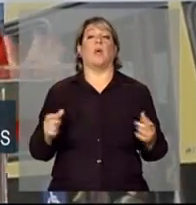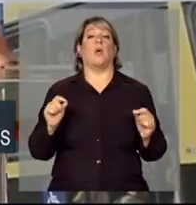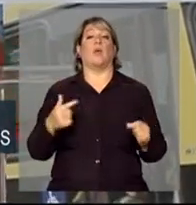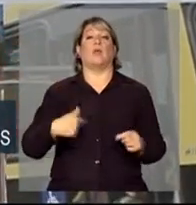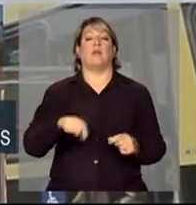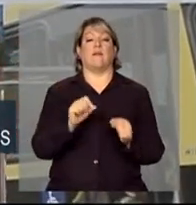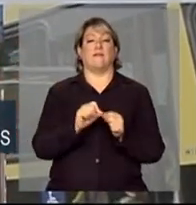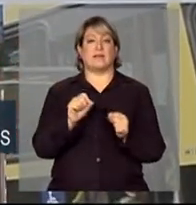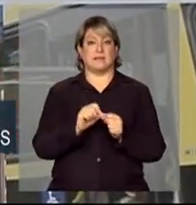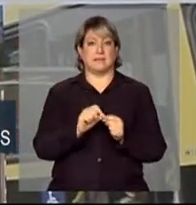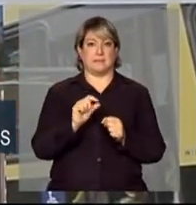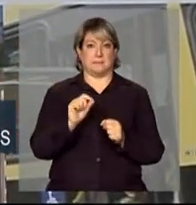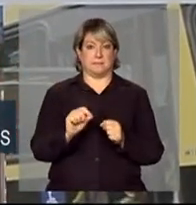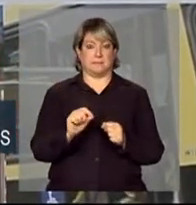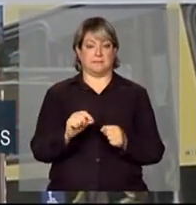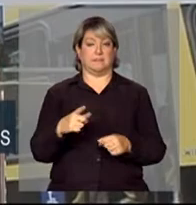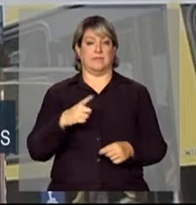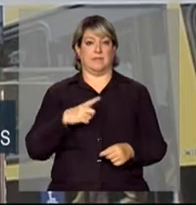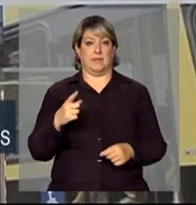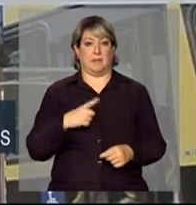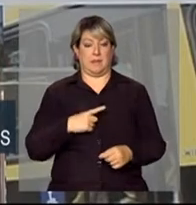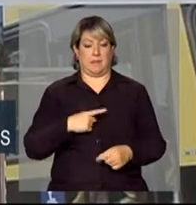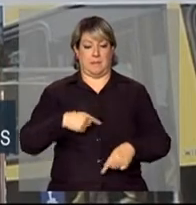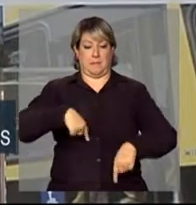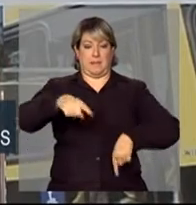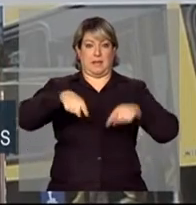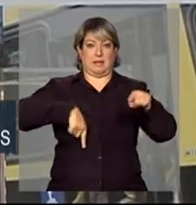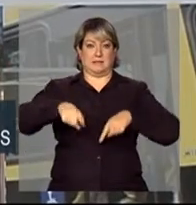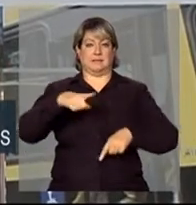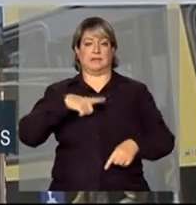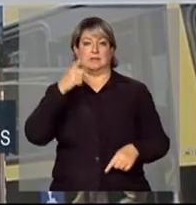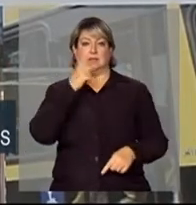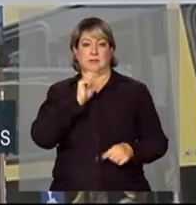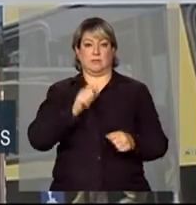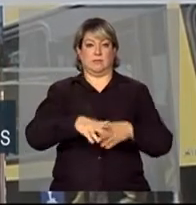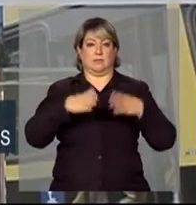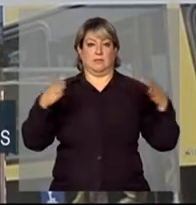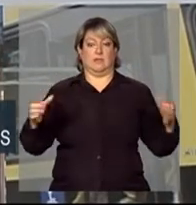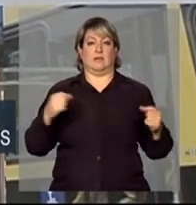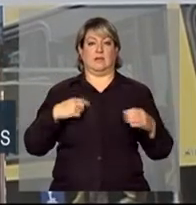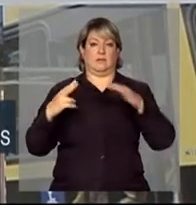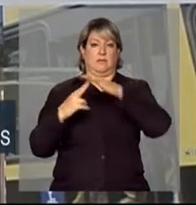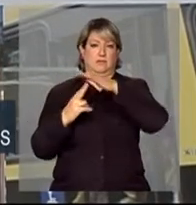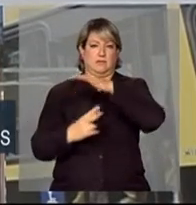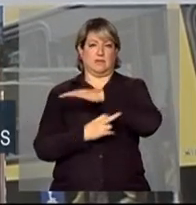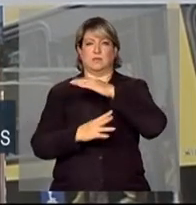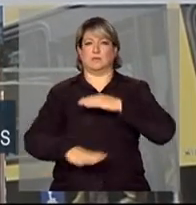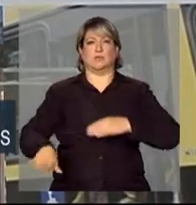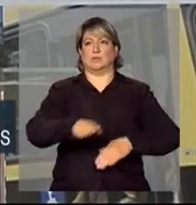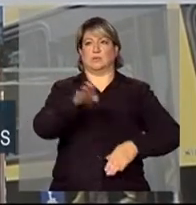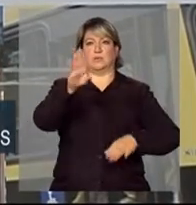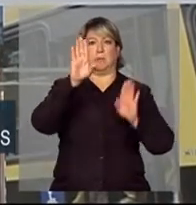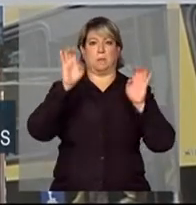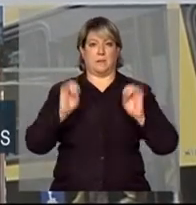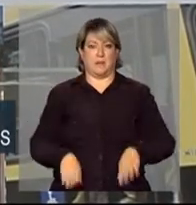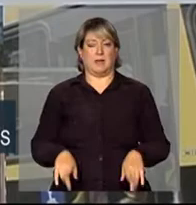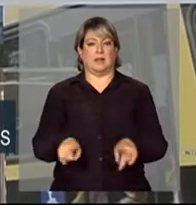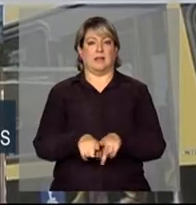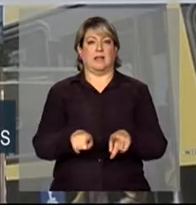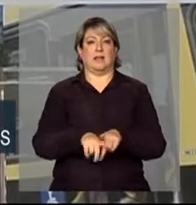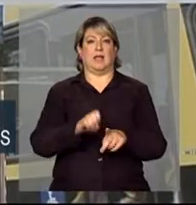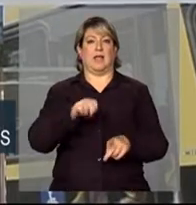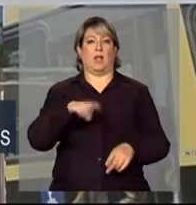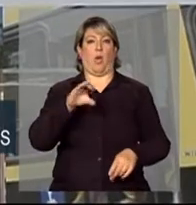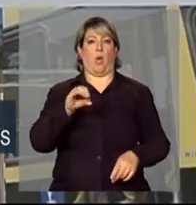vamos fazer? Passagens de nível, alargamento de viaduto, transformação de acostamento em terceira faixa